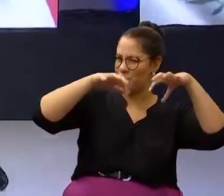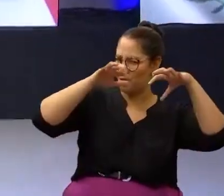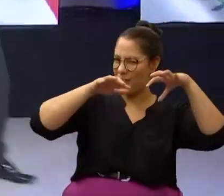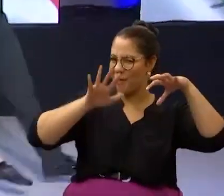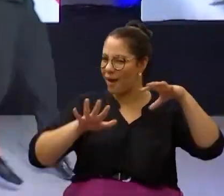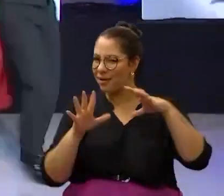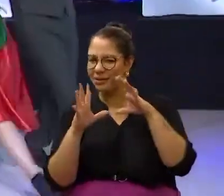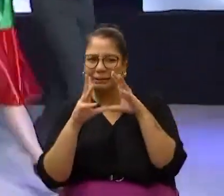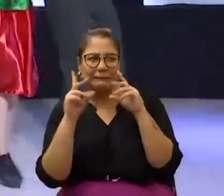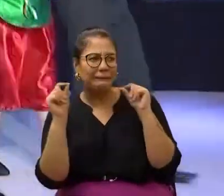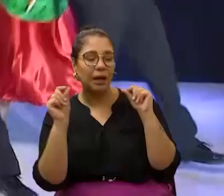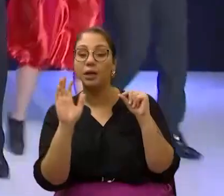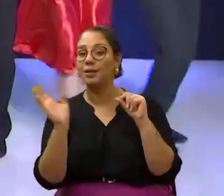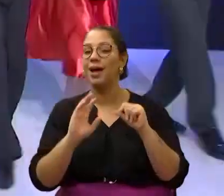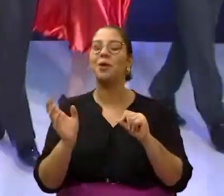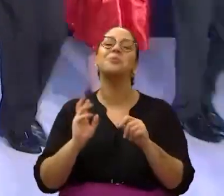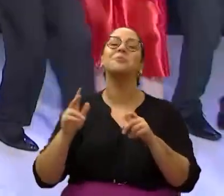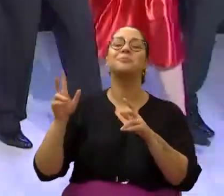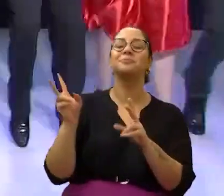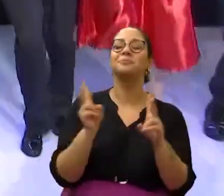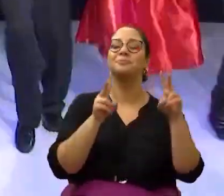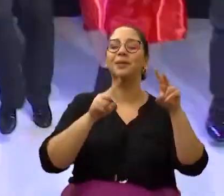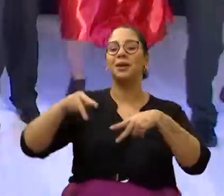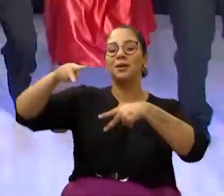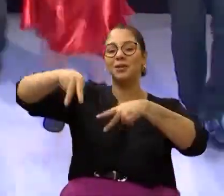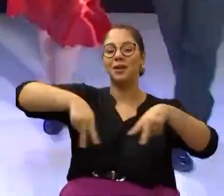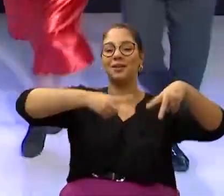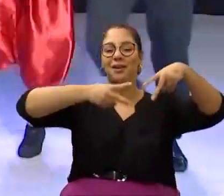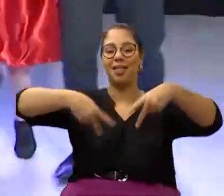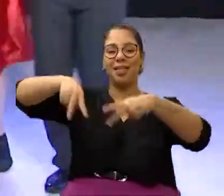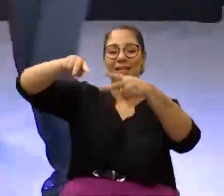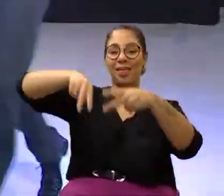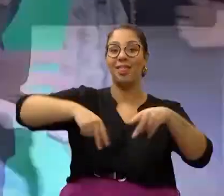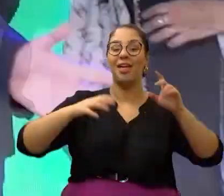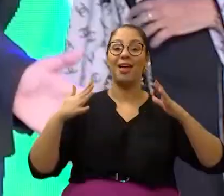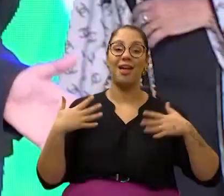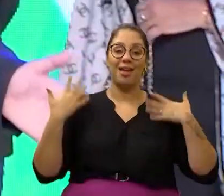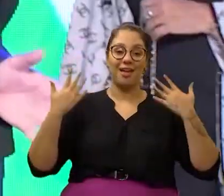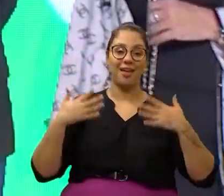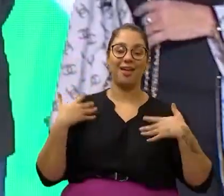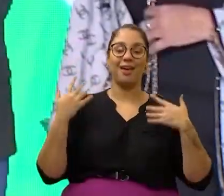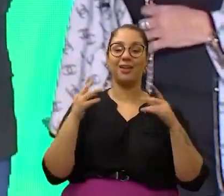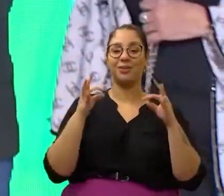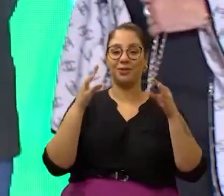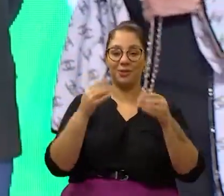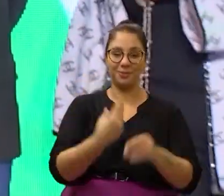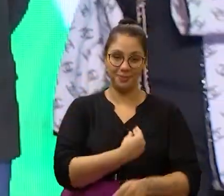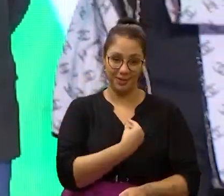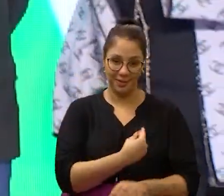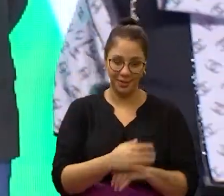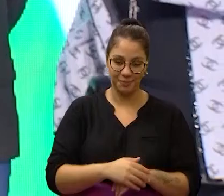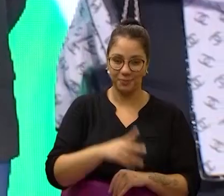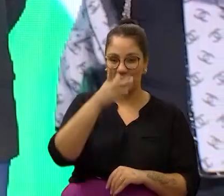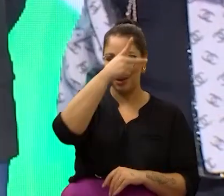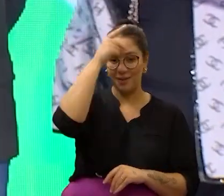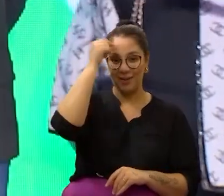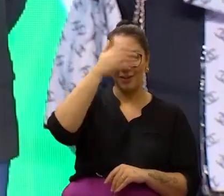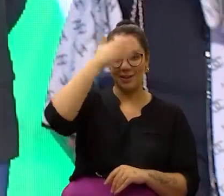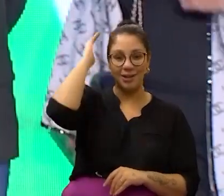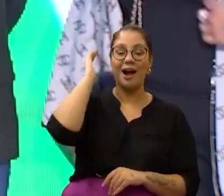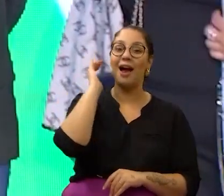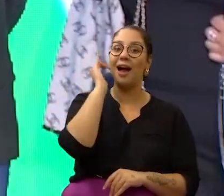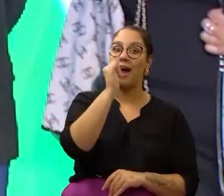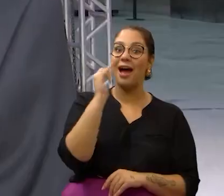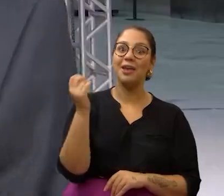tirou o brilho dos dançarinos que animaram quem estava presente. O prefeito Dário Saad falou sobre a importância